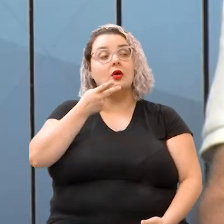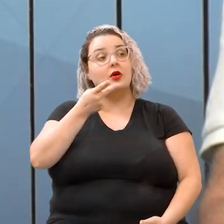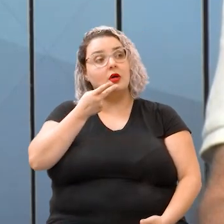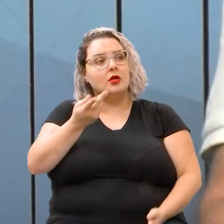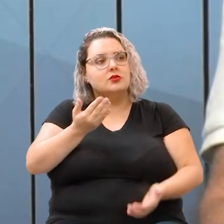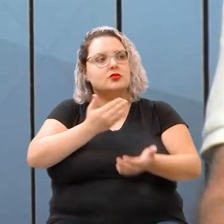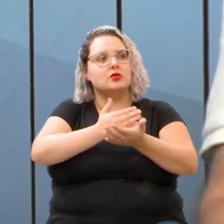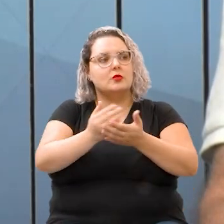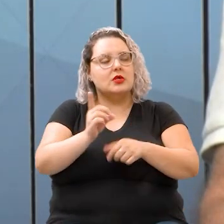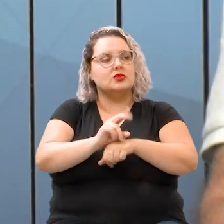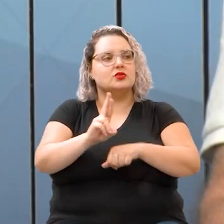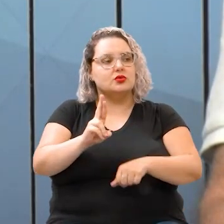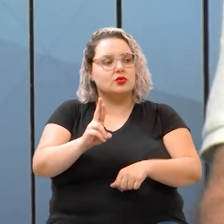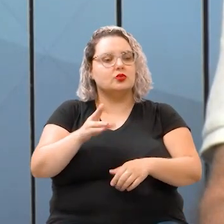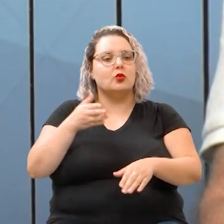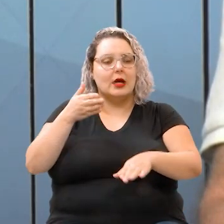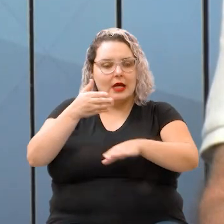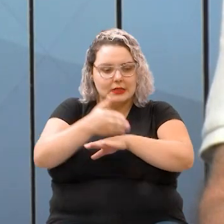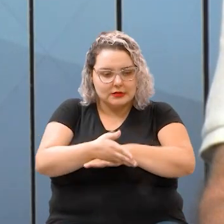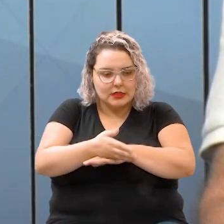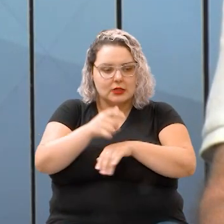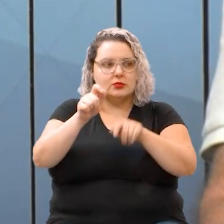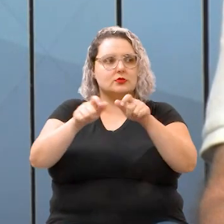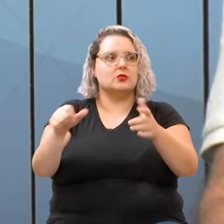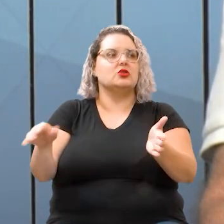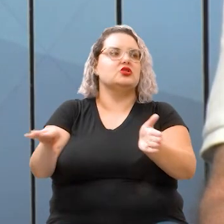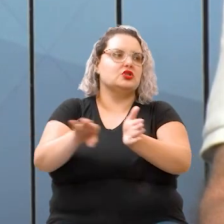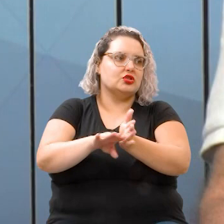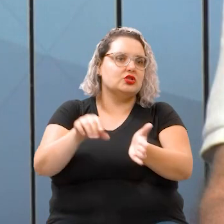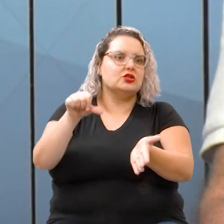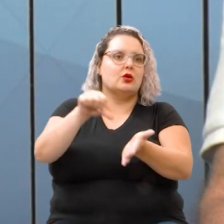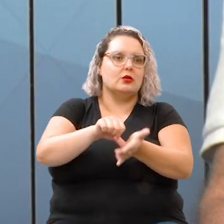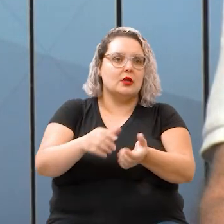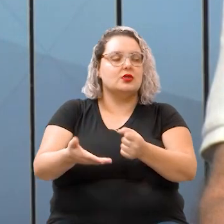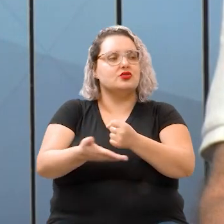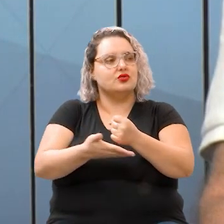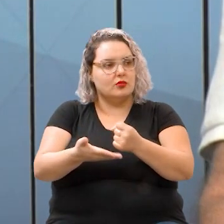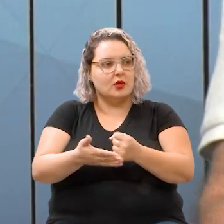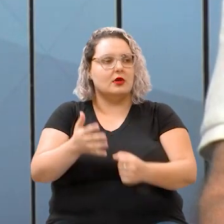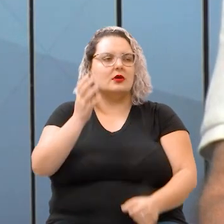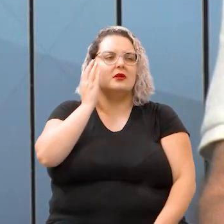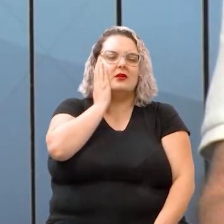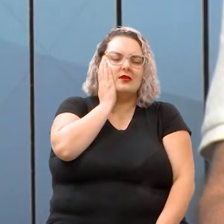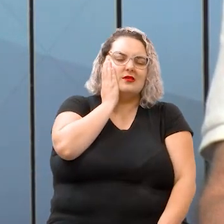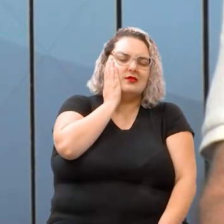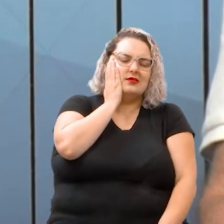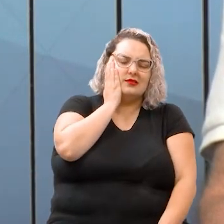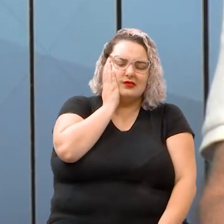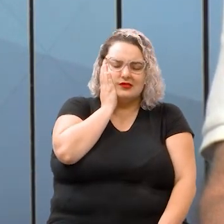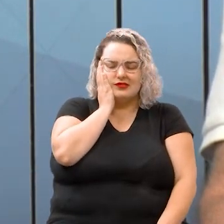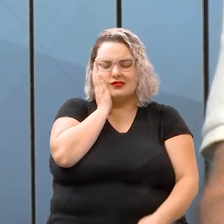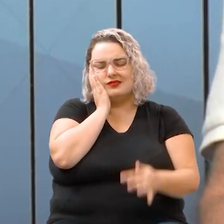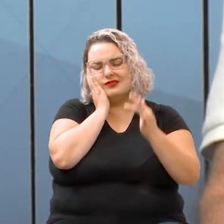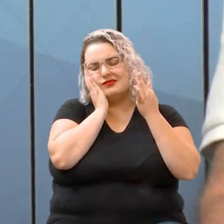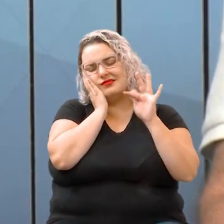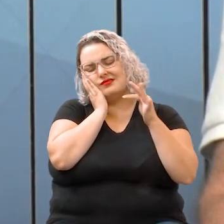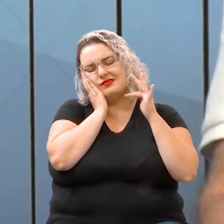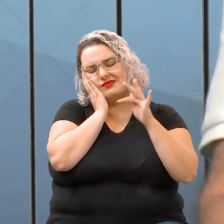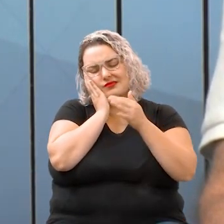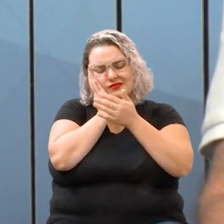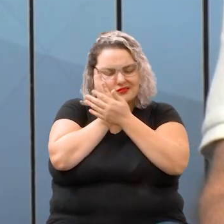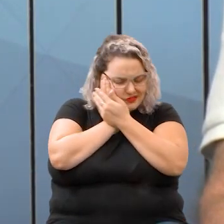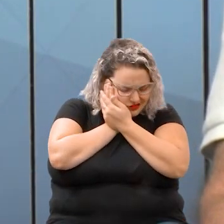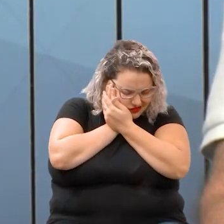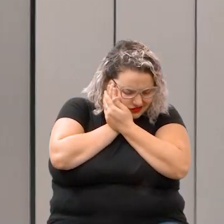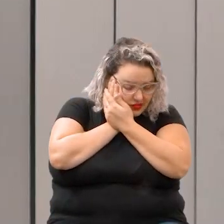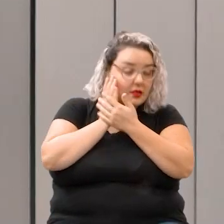início, doutora, por exemplo, do acesso à pessoa que chega na unidade básica de saúde com dor de dente. Ok. Mas, por exemplo, sempre